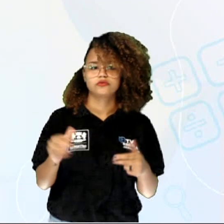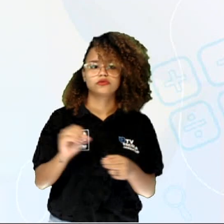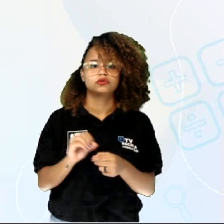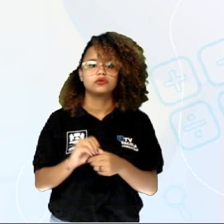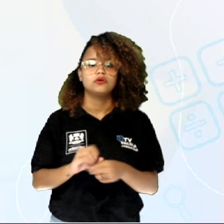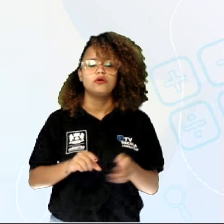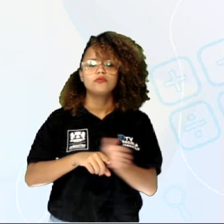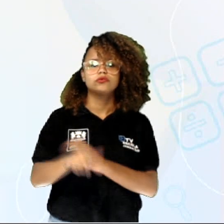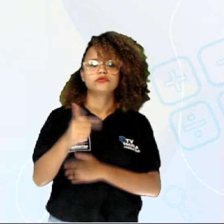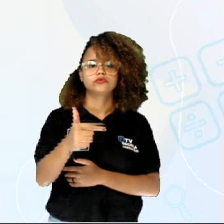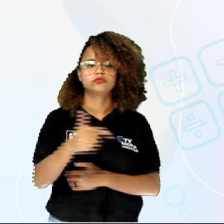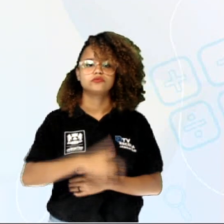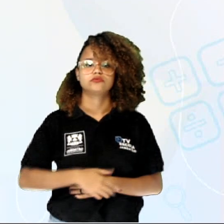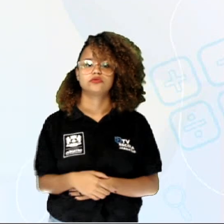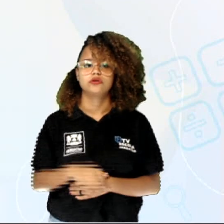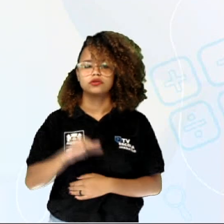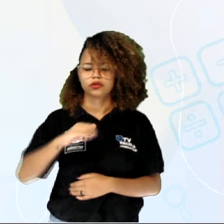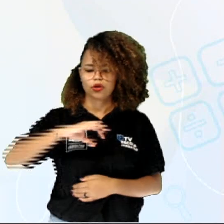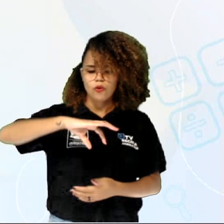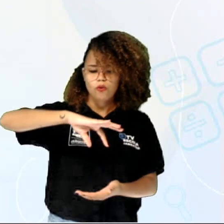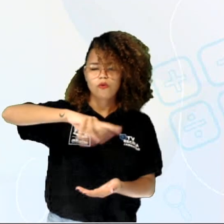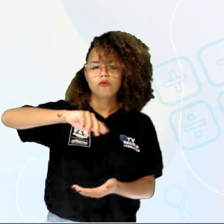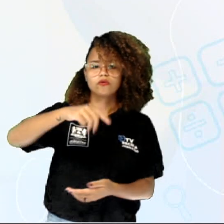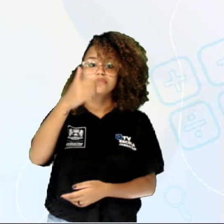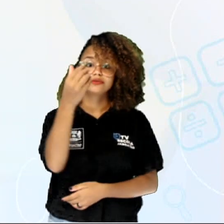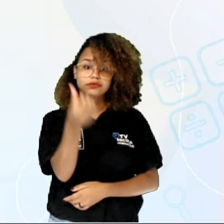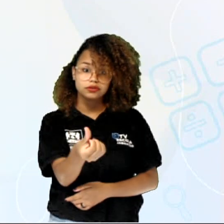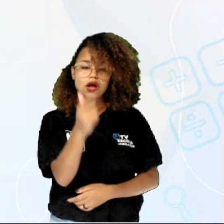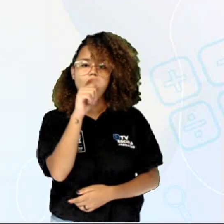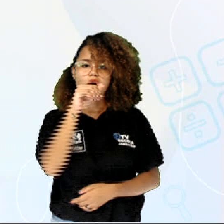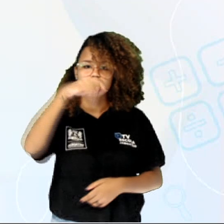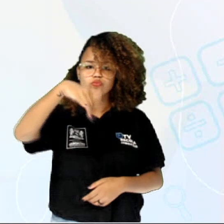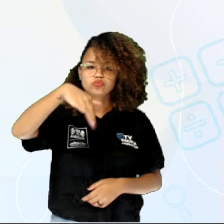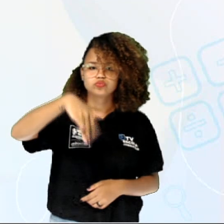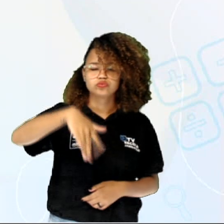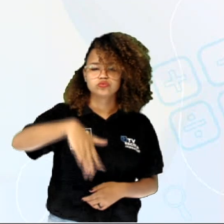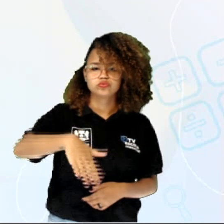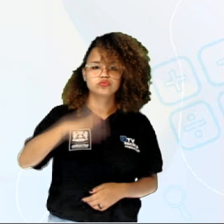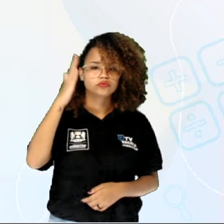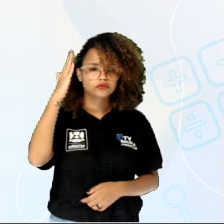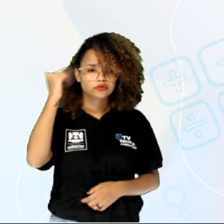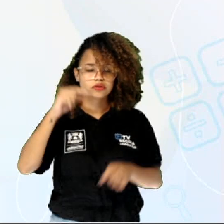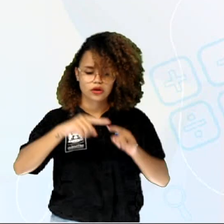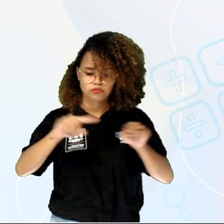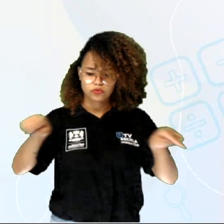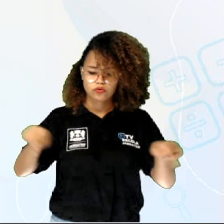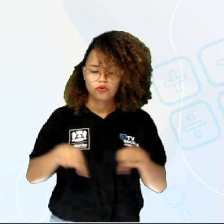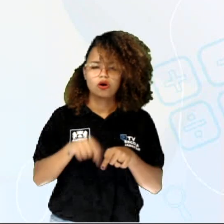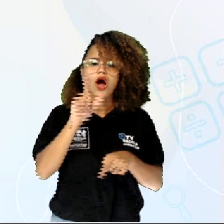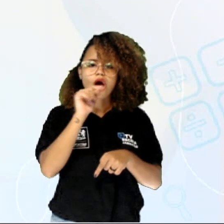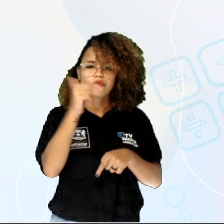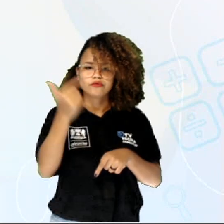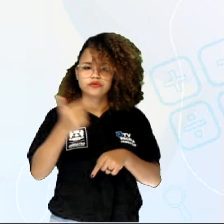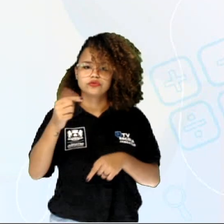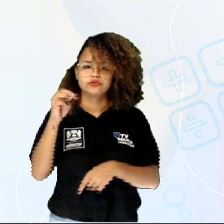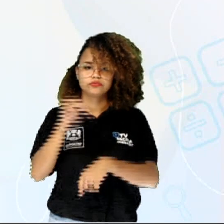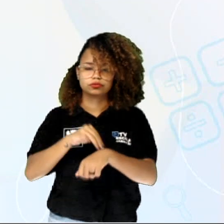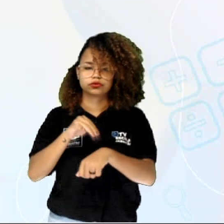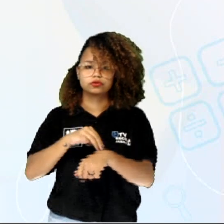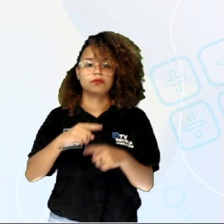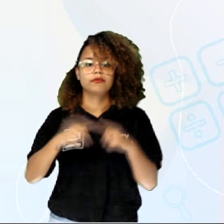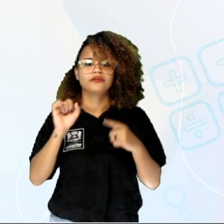das proporções, cruzando, né? O x vai pegar o 2, o 5 vai pegar o 800. Então, a equação da gente vai ficar